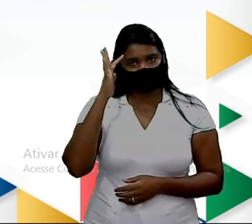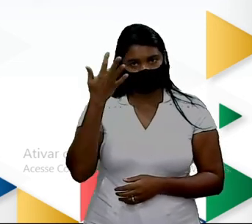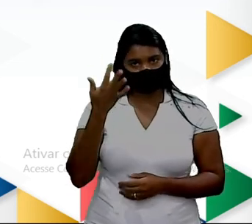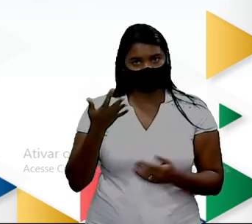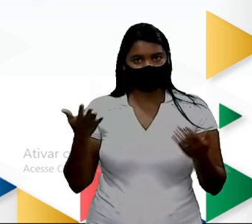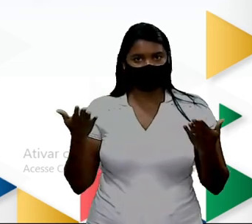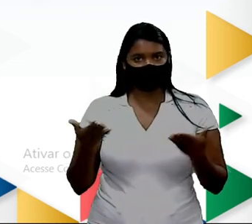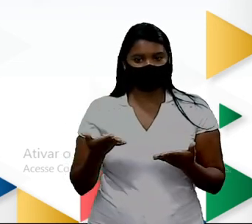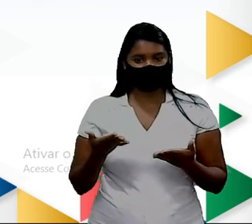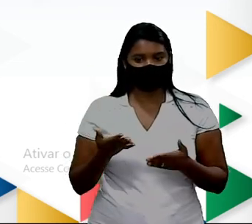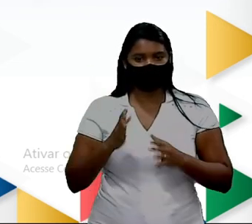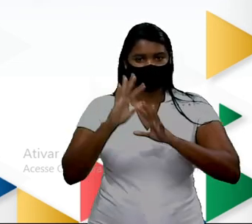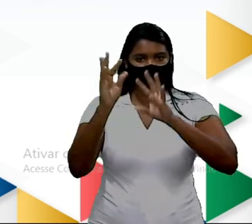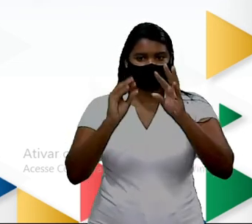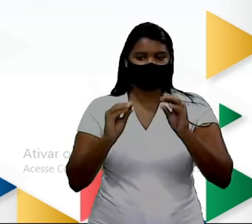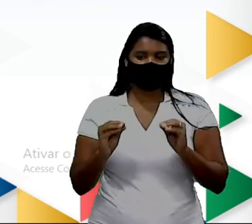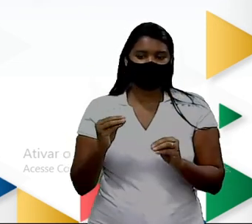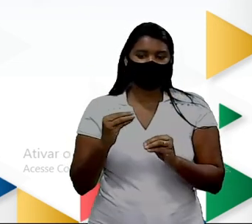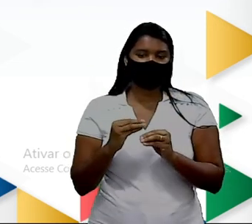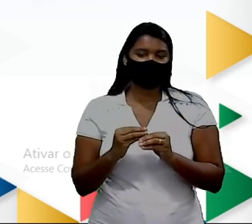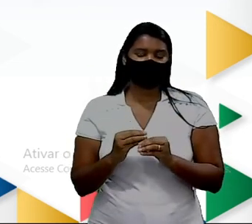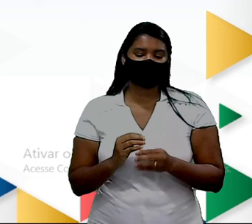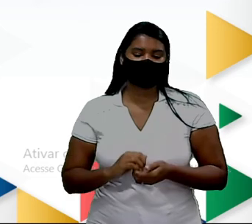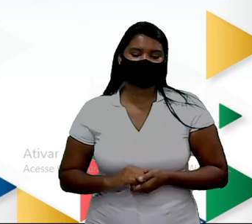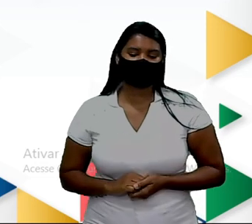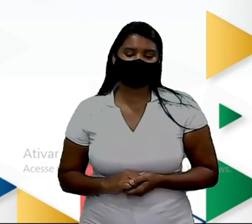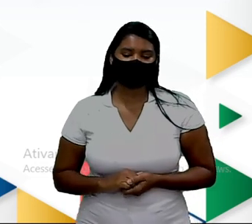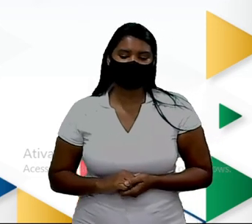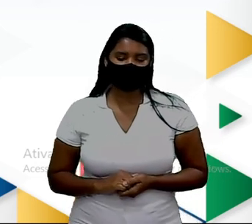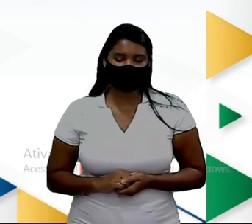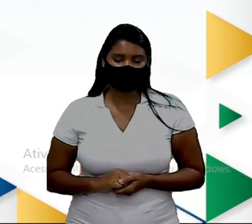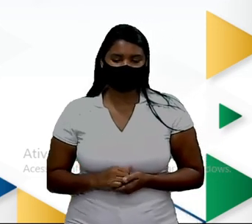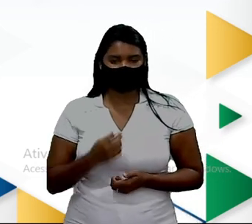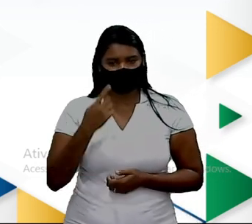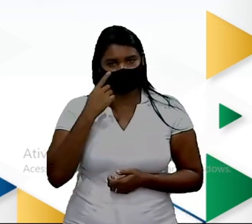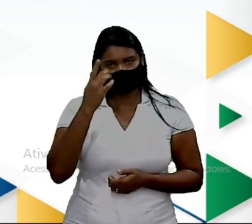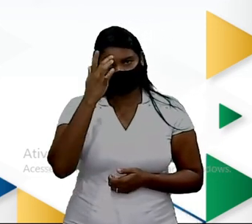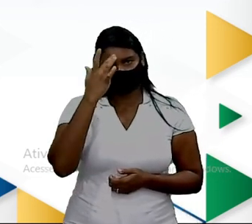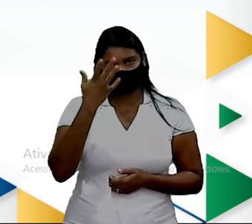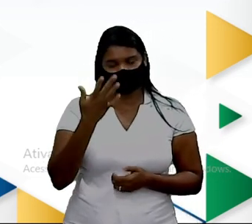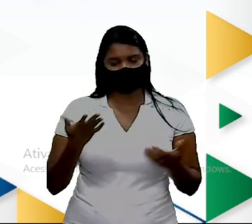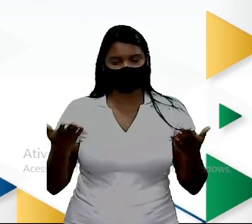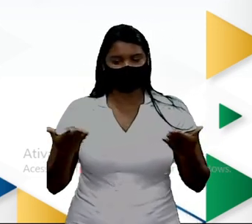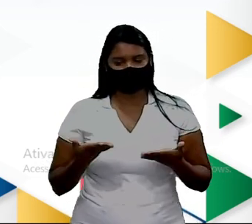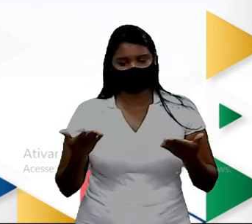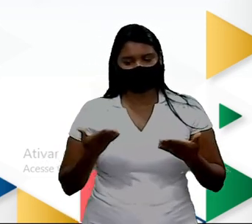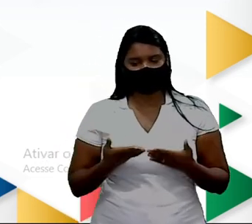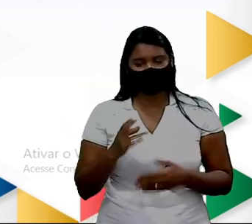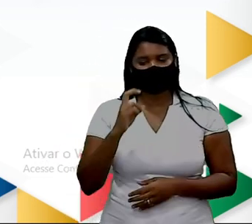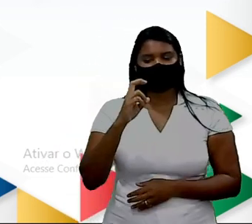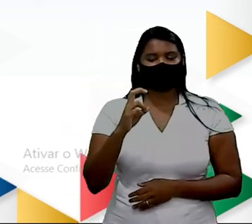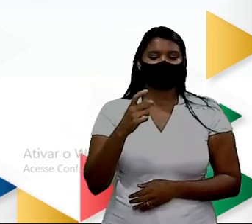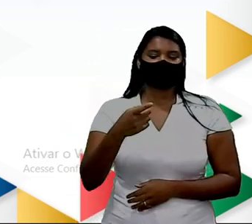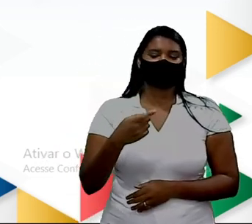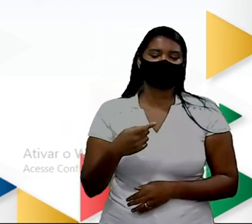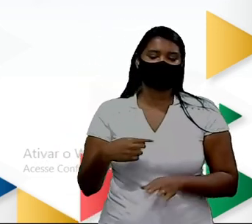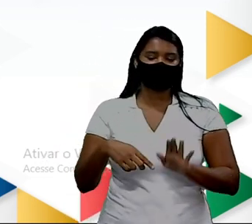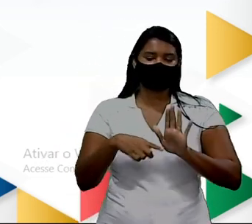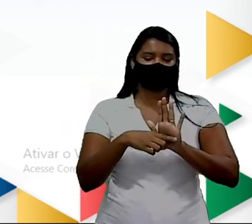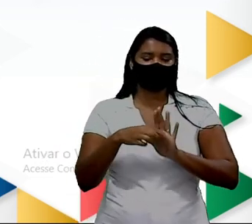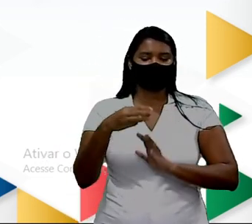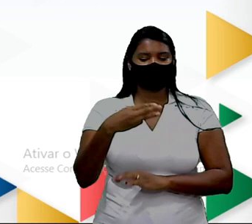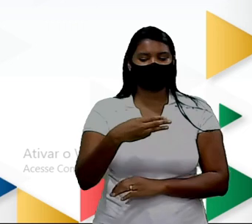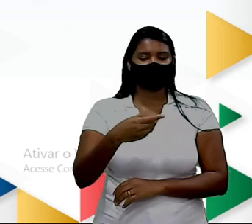menos 3 lá em cima, a gente vai botar assim, ó. Tá vendo? Ó? Viu como ficou fácil agora? 5x menos 3x vai dar